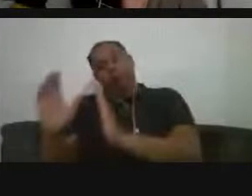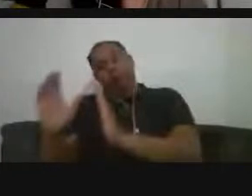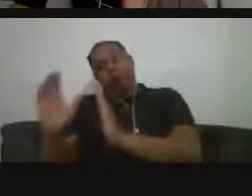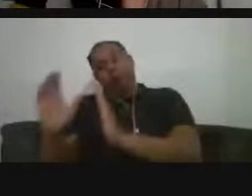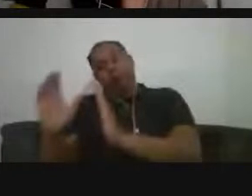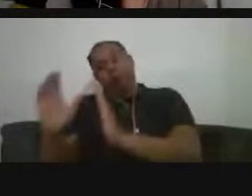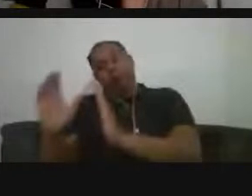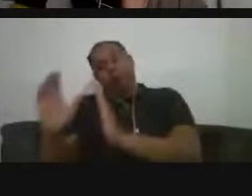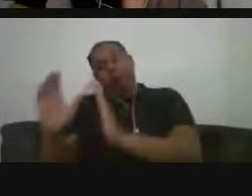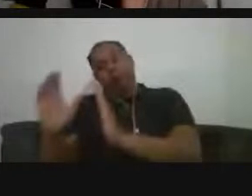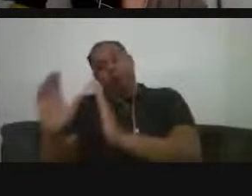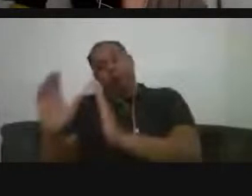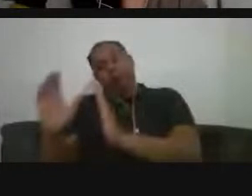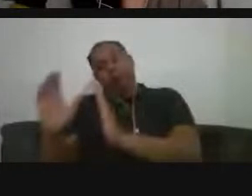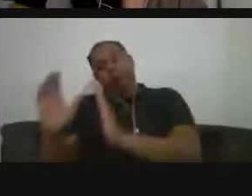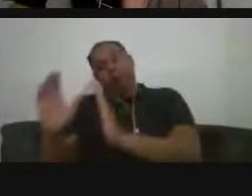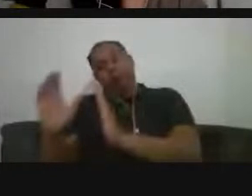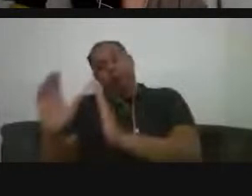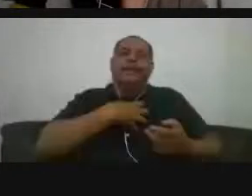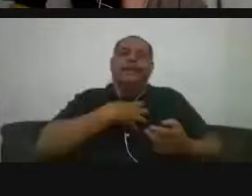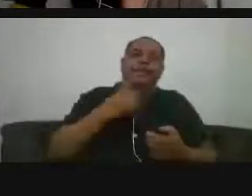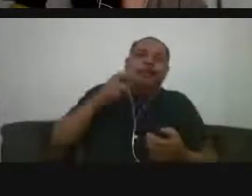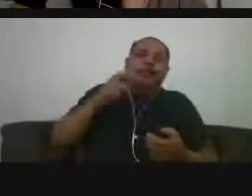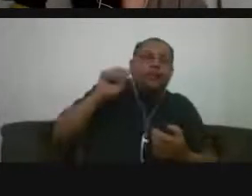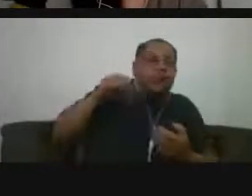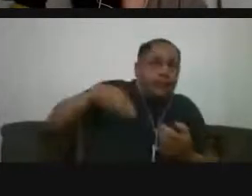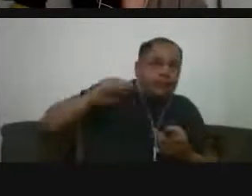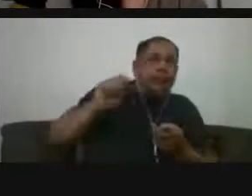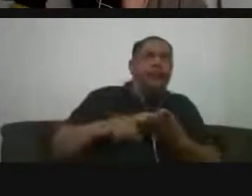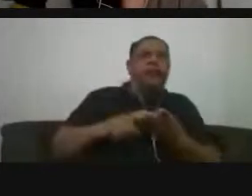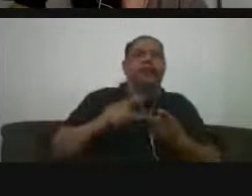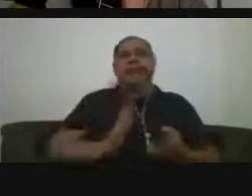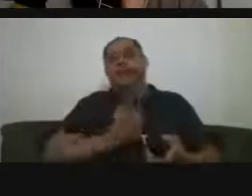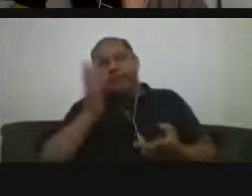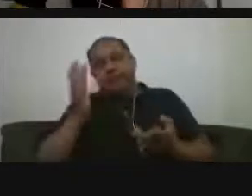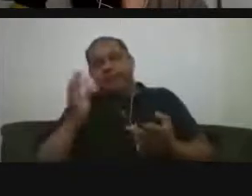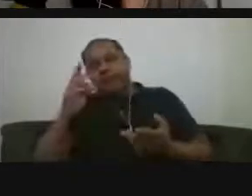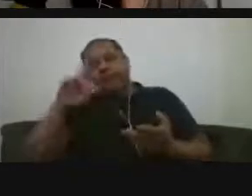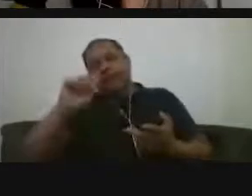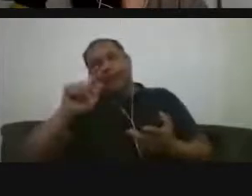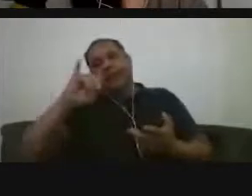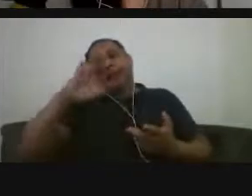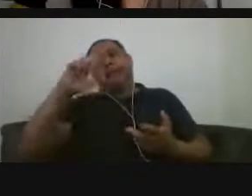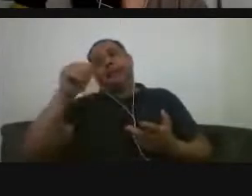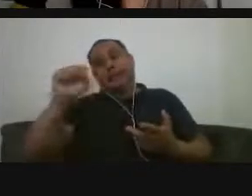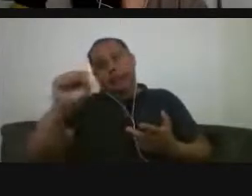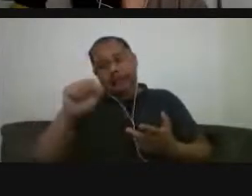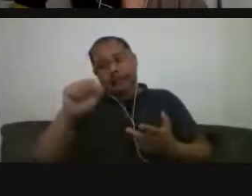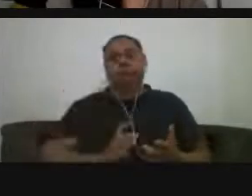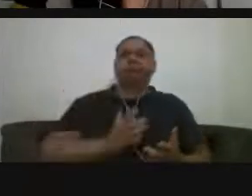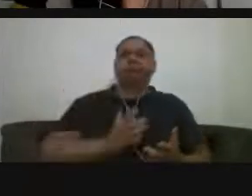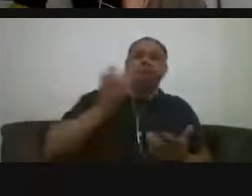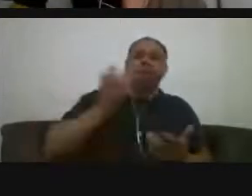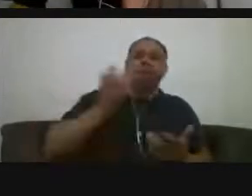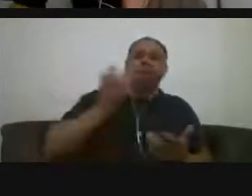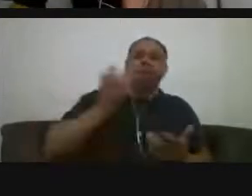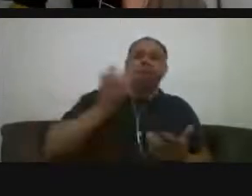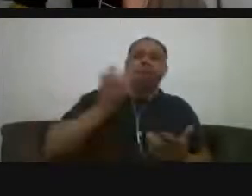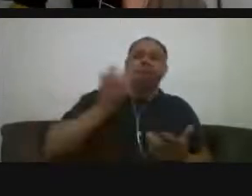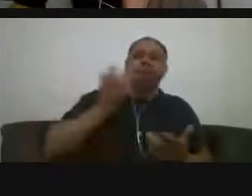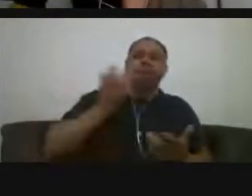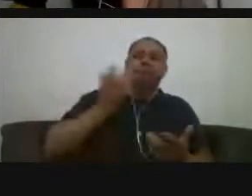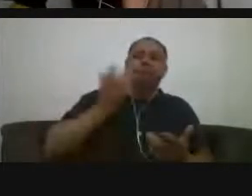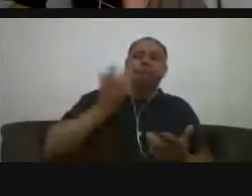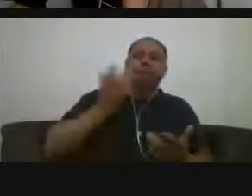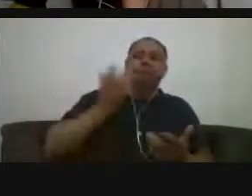dramáticas, trágicas. Se a gente achar que a gente não pode se transformar e que a gente não